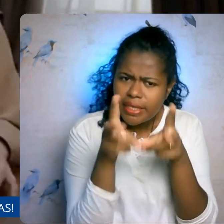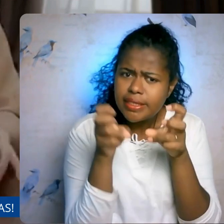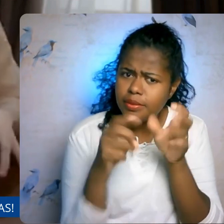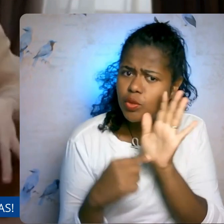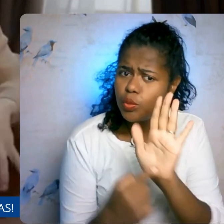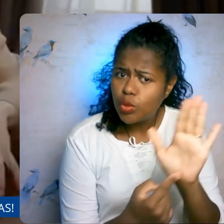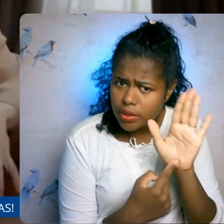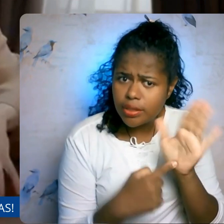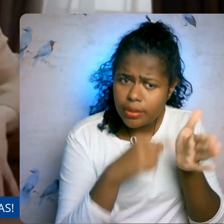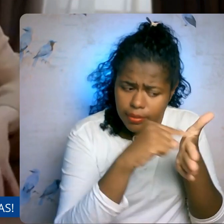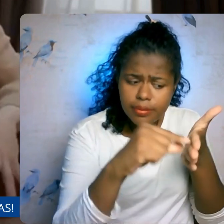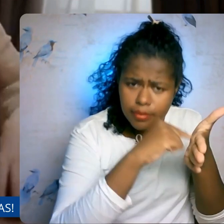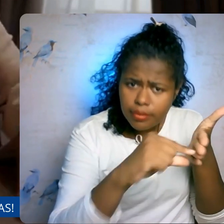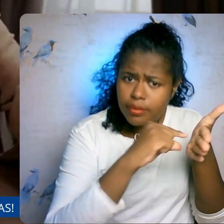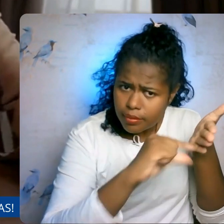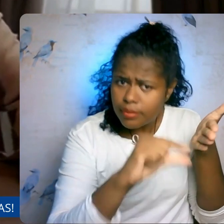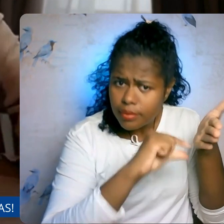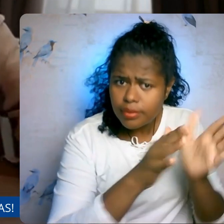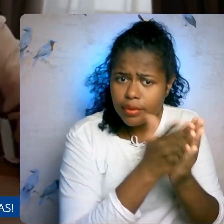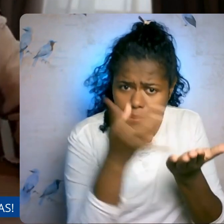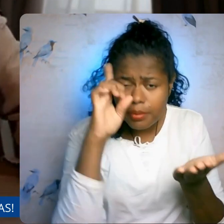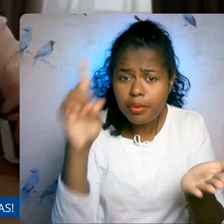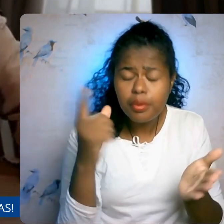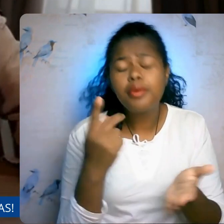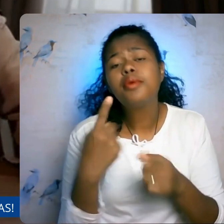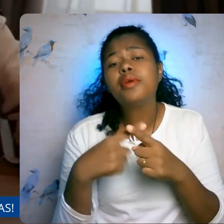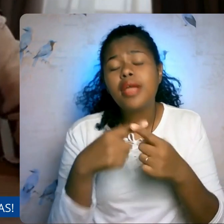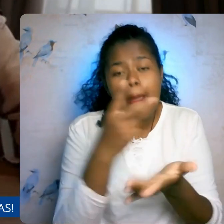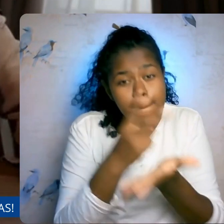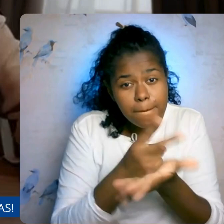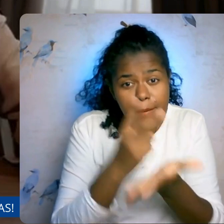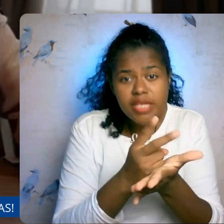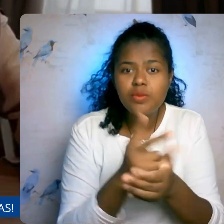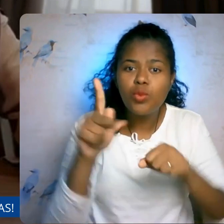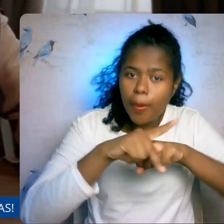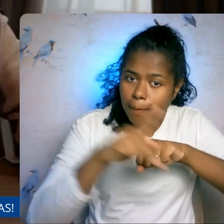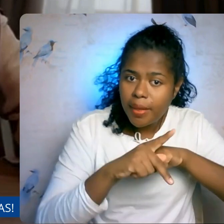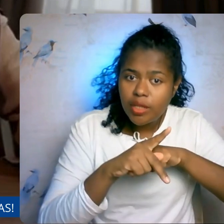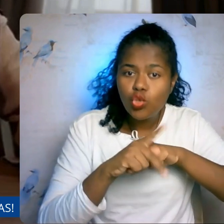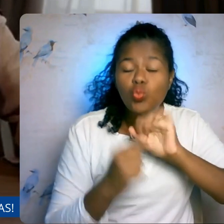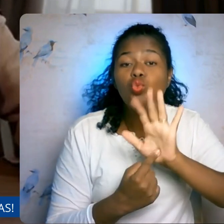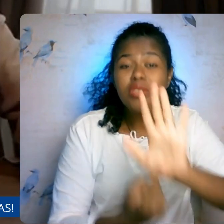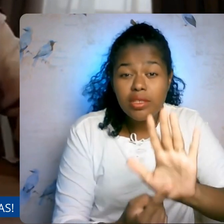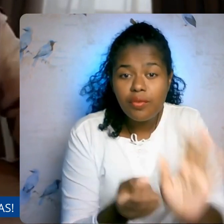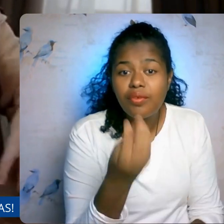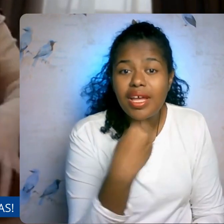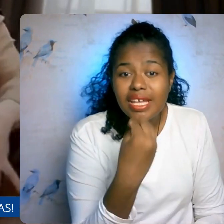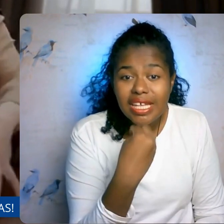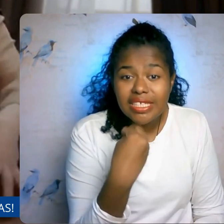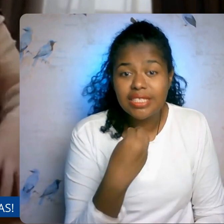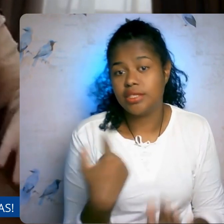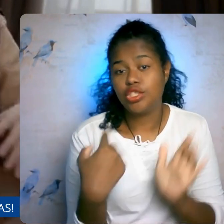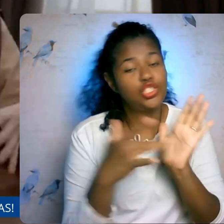passagens, mesmo diante das fraquezas de Pedro. Jesus não desiste de Pedro. E